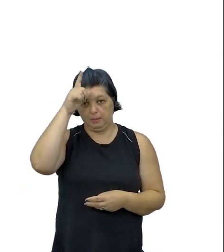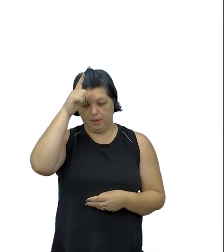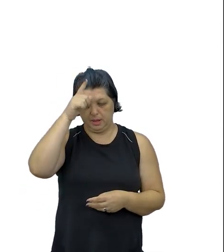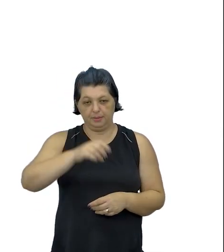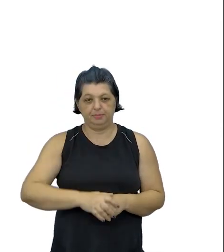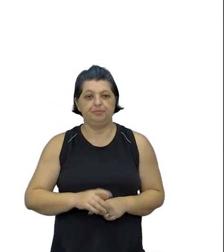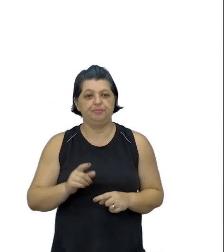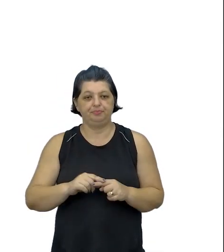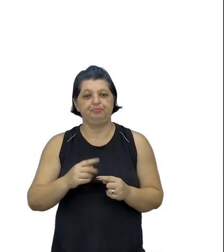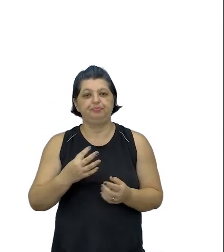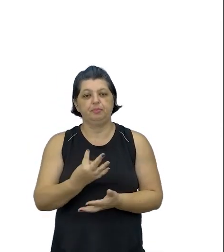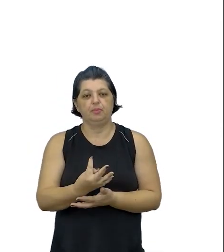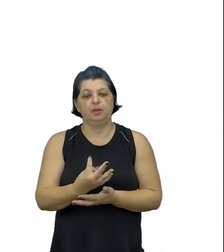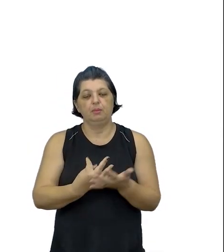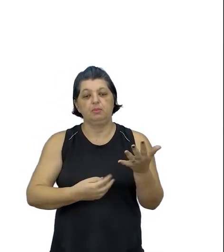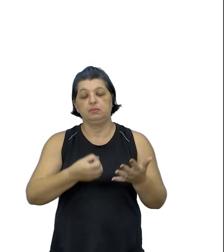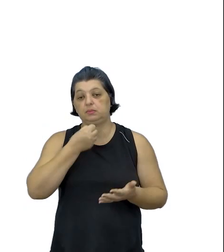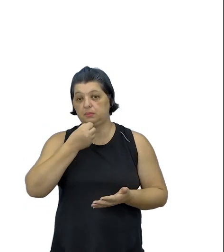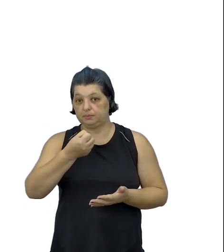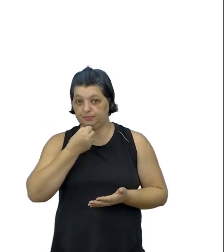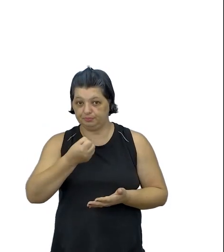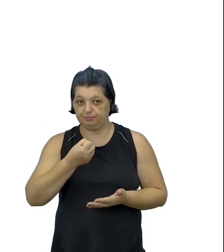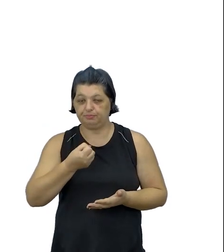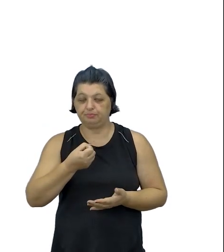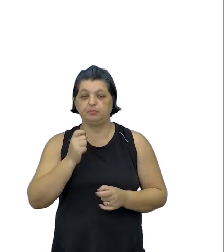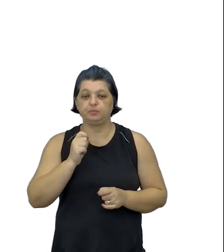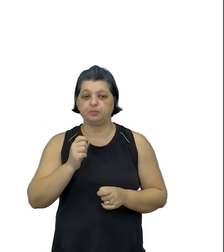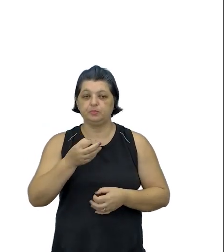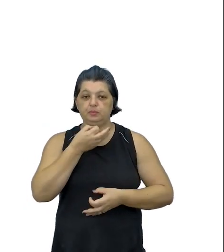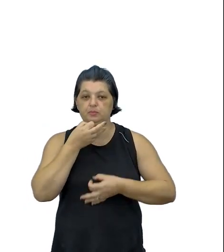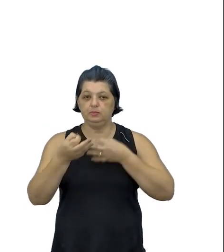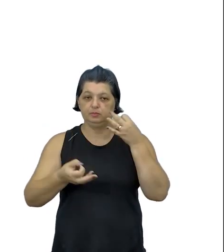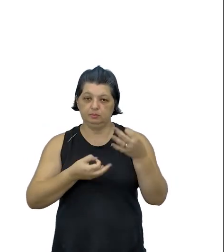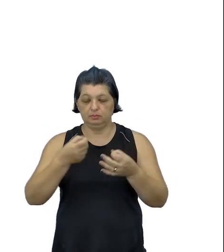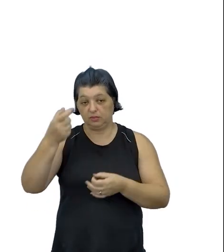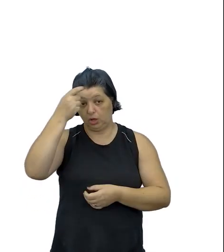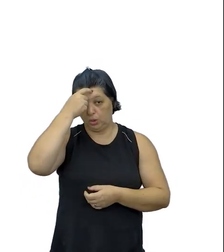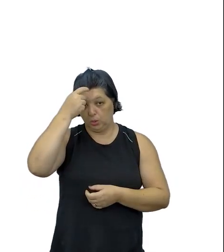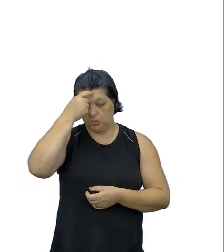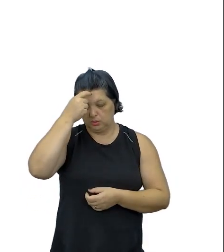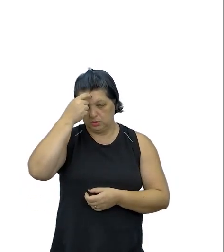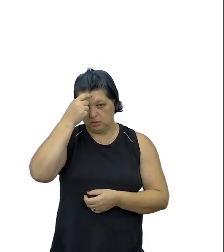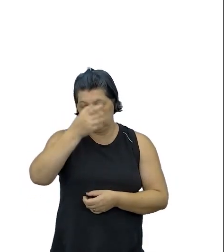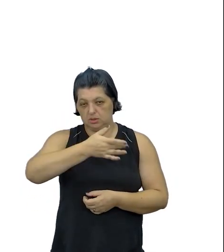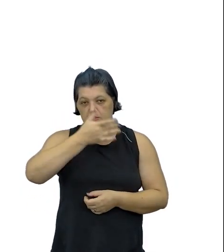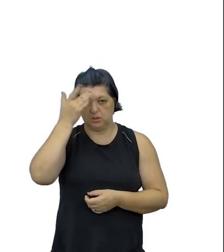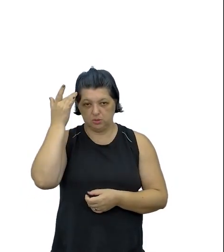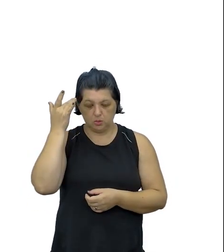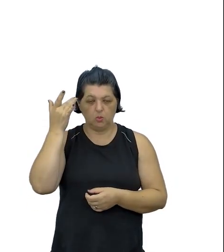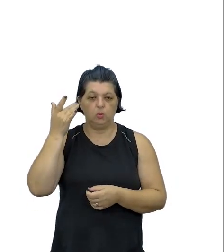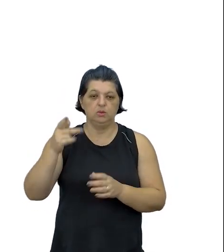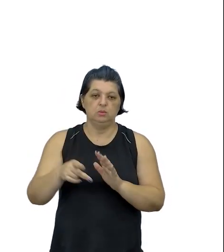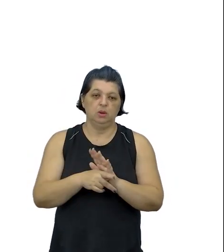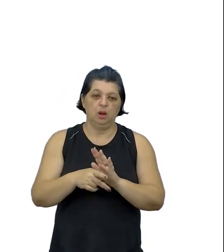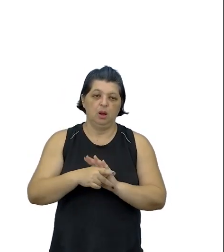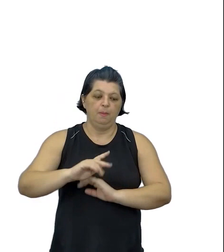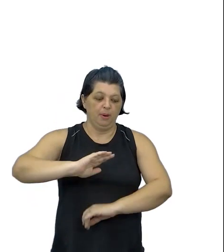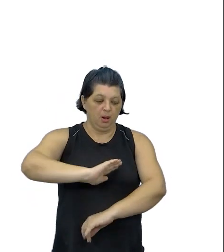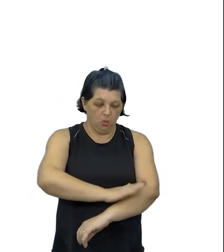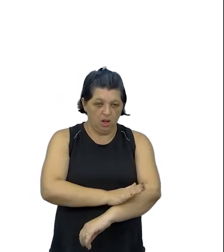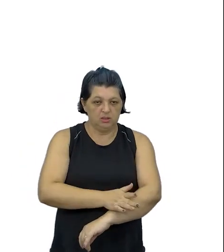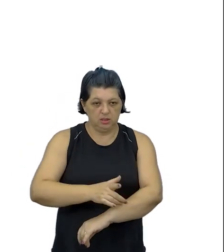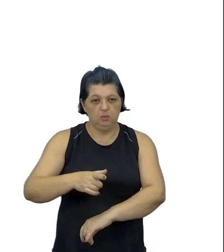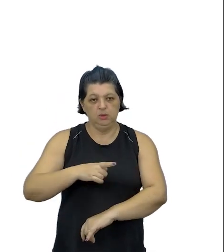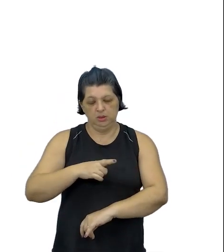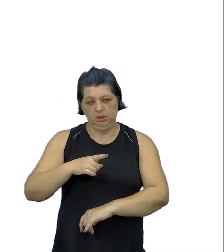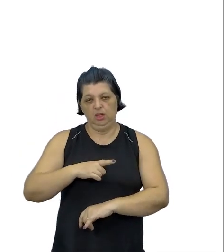tem um teor crítico e tem como função conscientizar as pessoas sobre a questão do racismo ainda presente na nossa